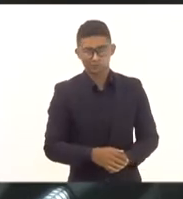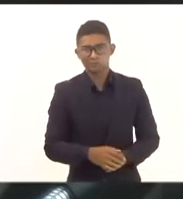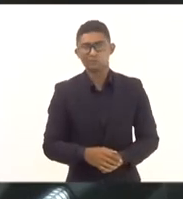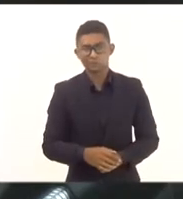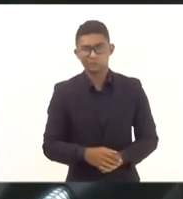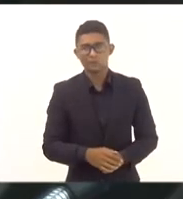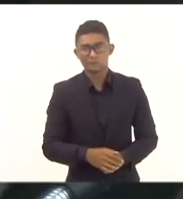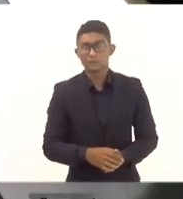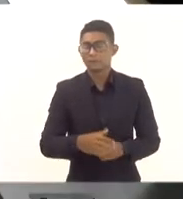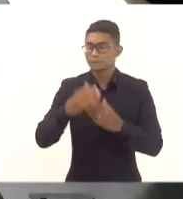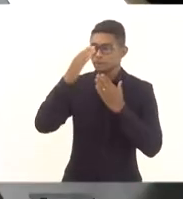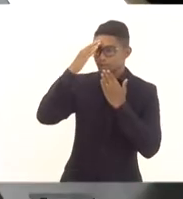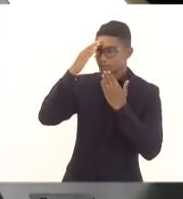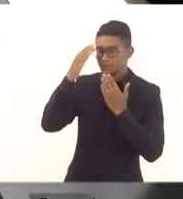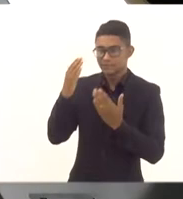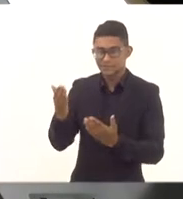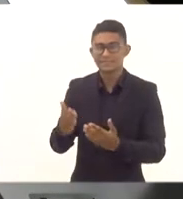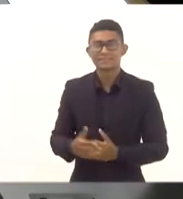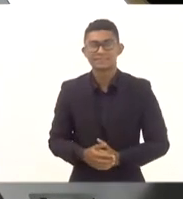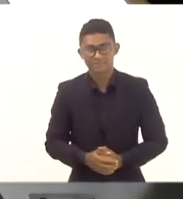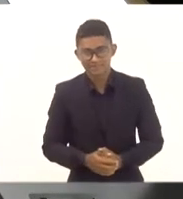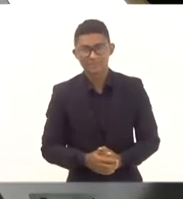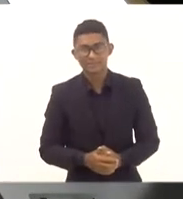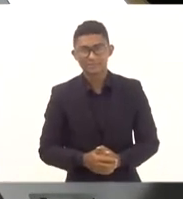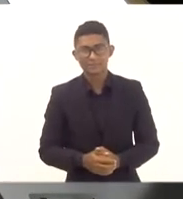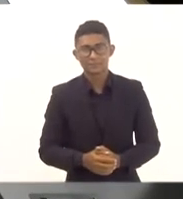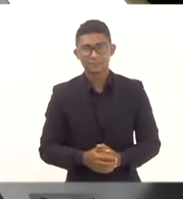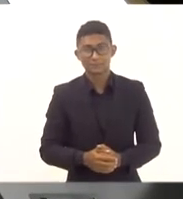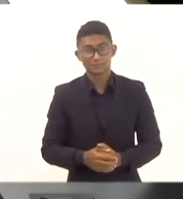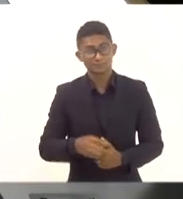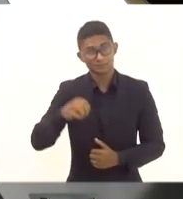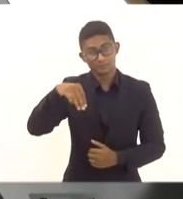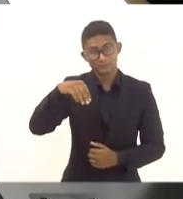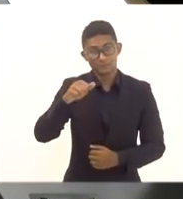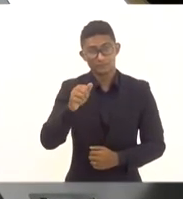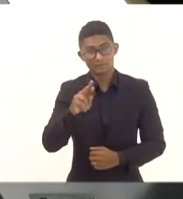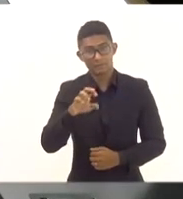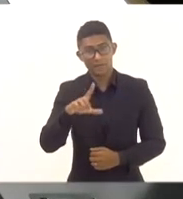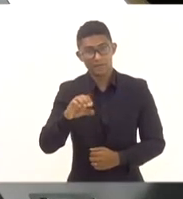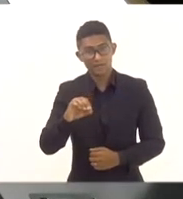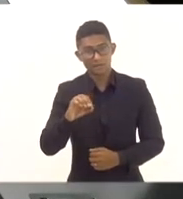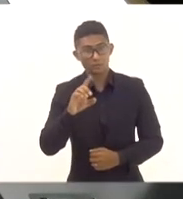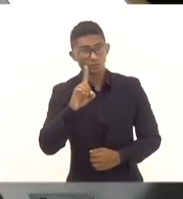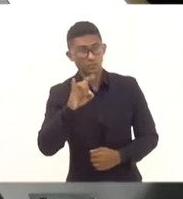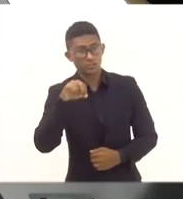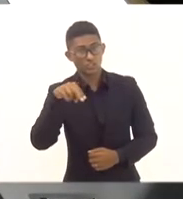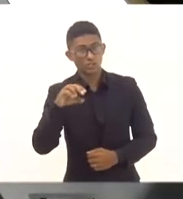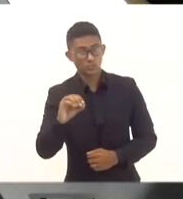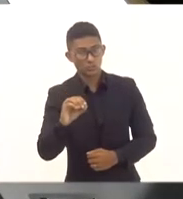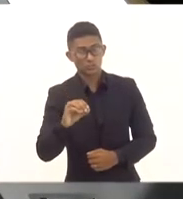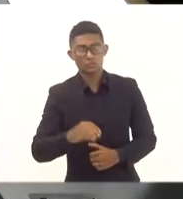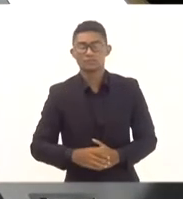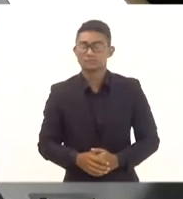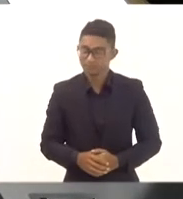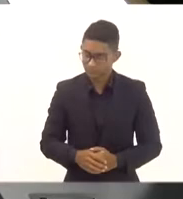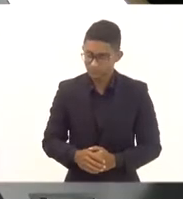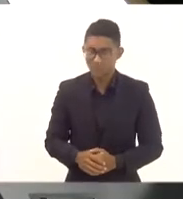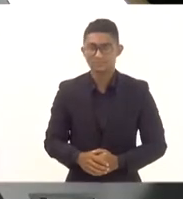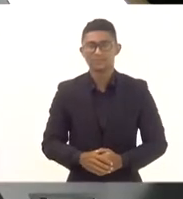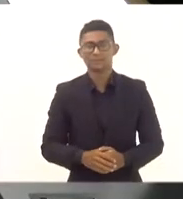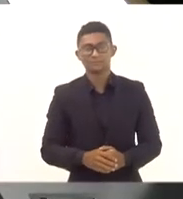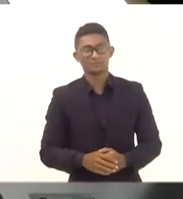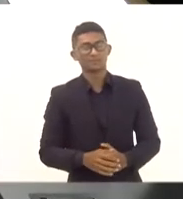Obrigado Deputado Marcelo do seu Dino queria ver se alude no seu dia Marcelo Dias